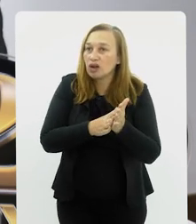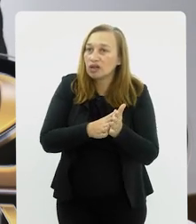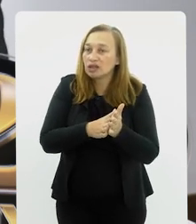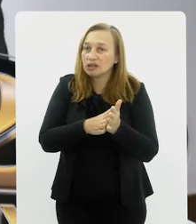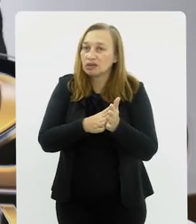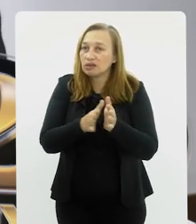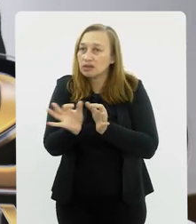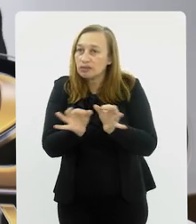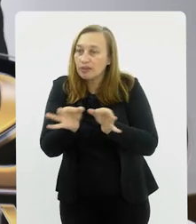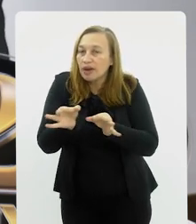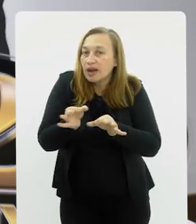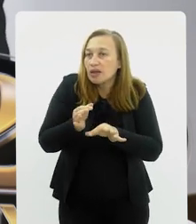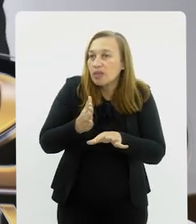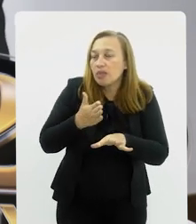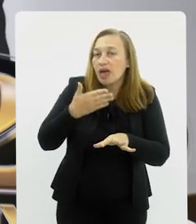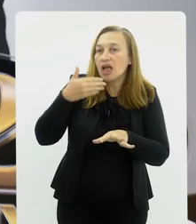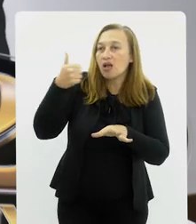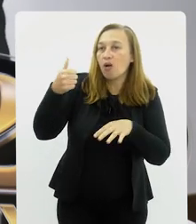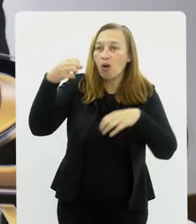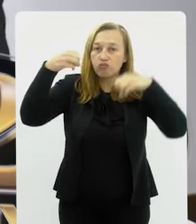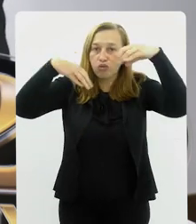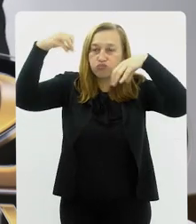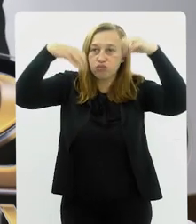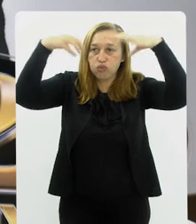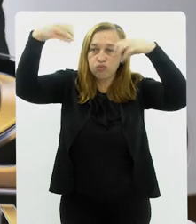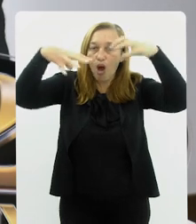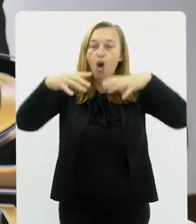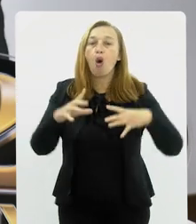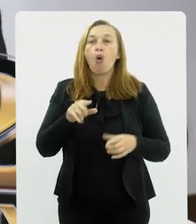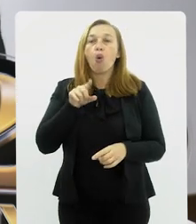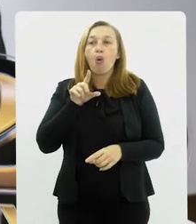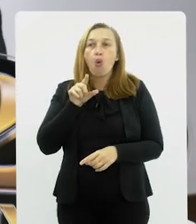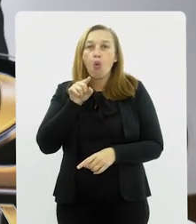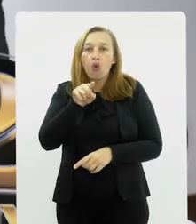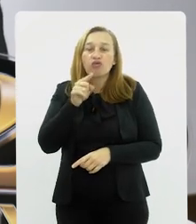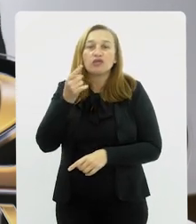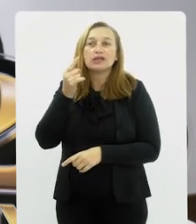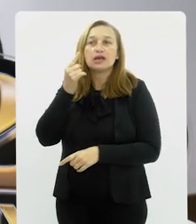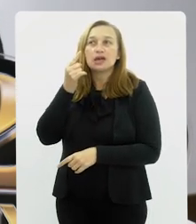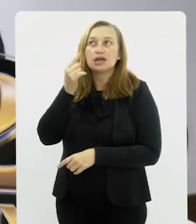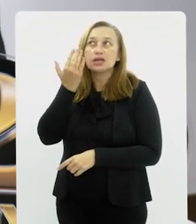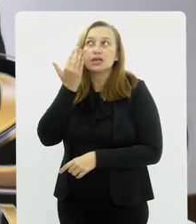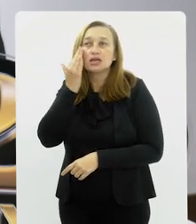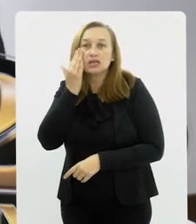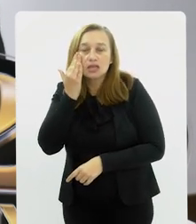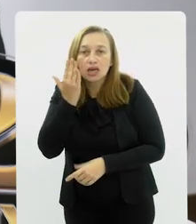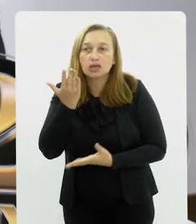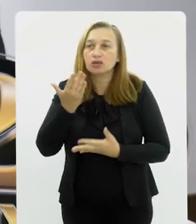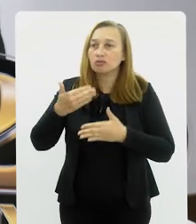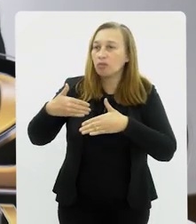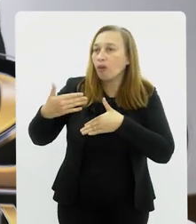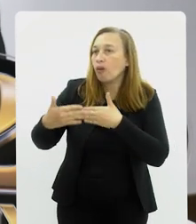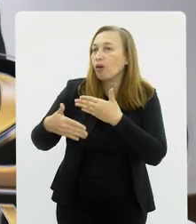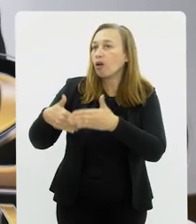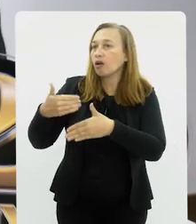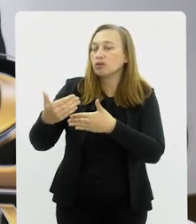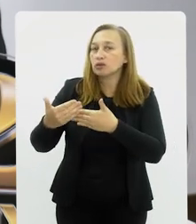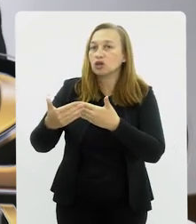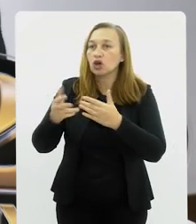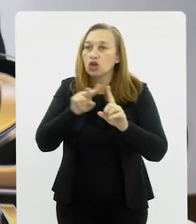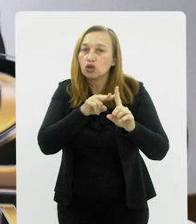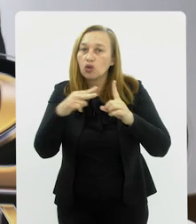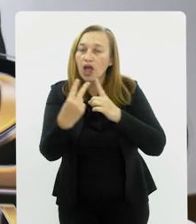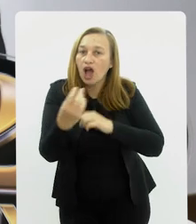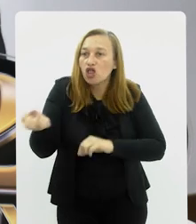na questão da iluminação. Primeiro, eu queria que me dissesse o que você entende sobre esse novo